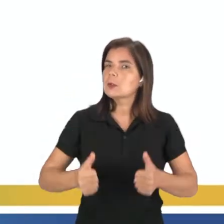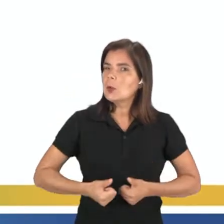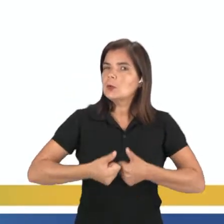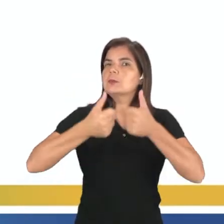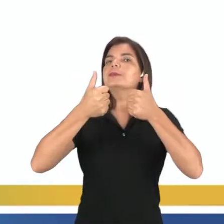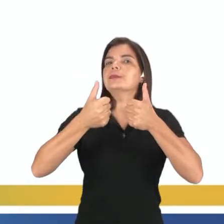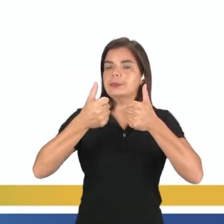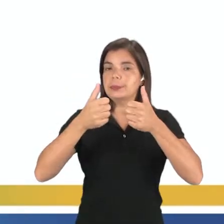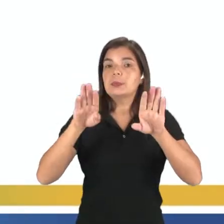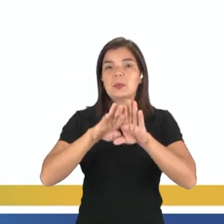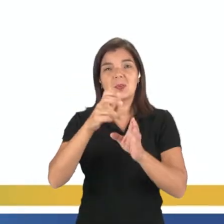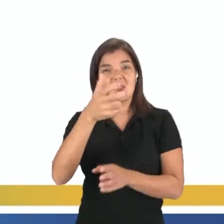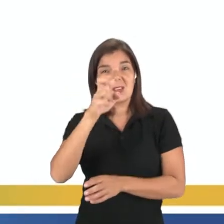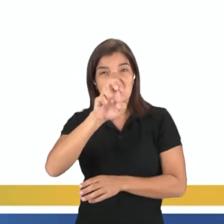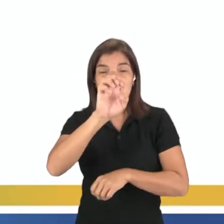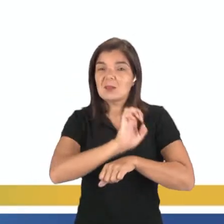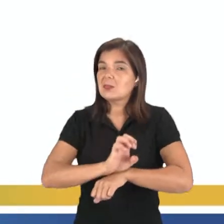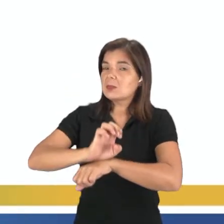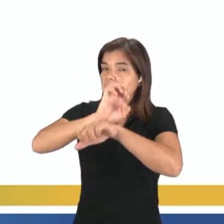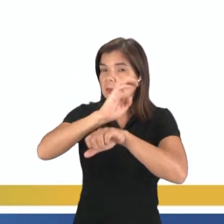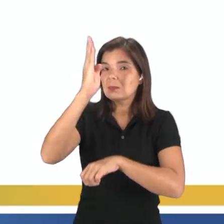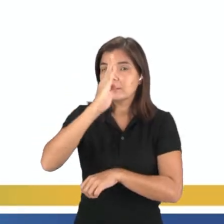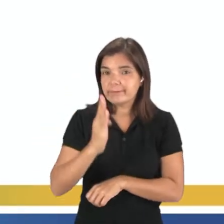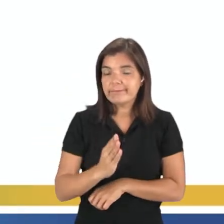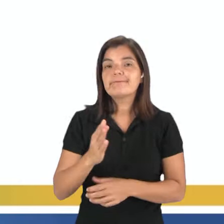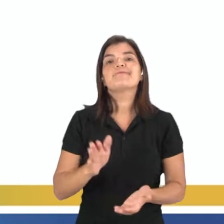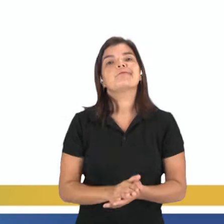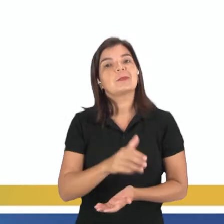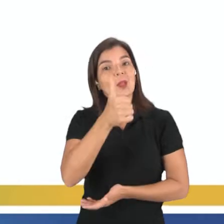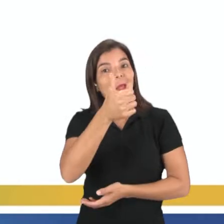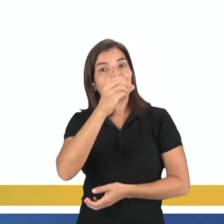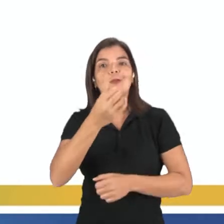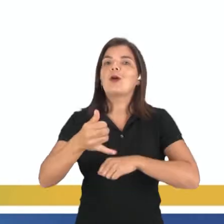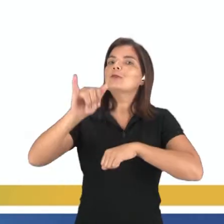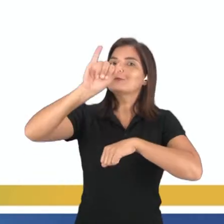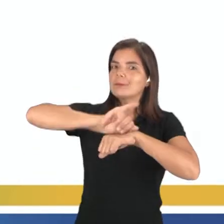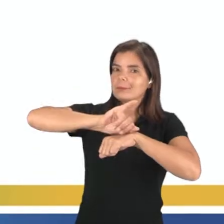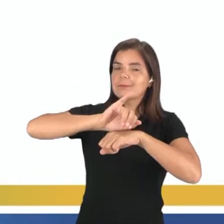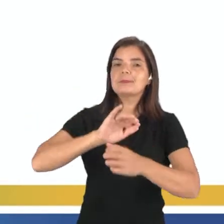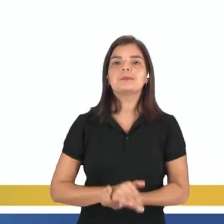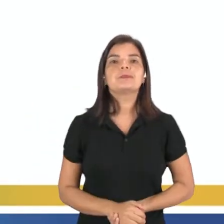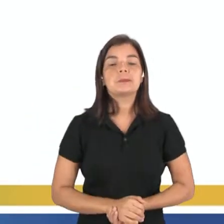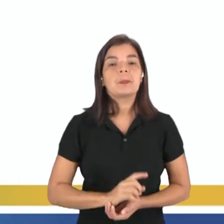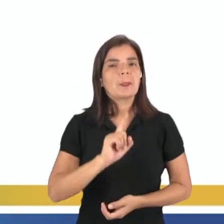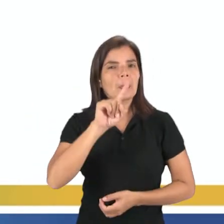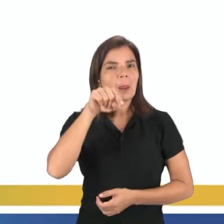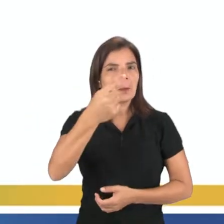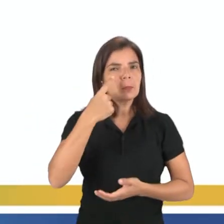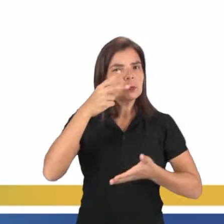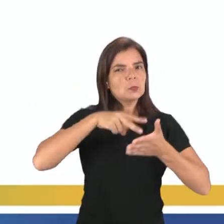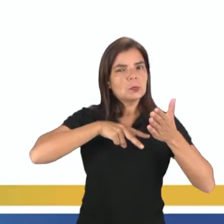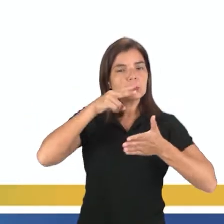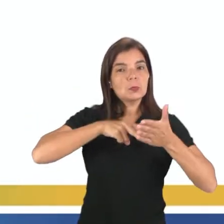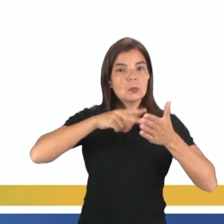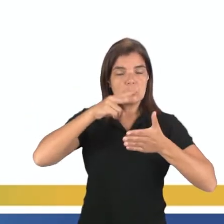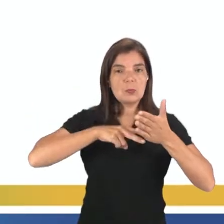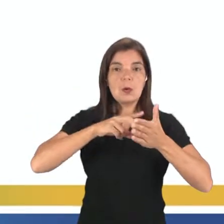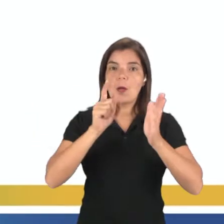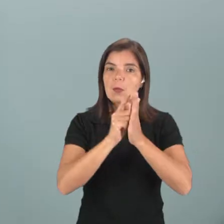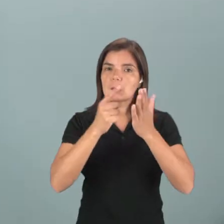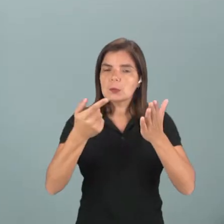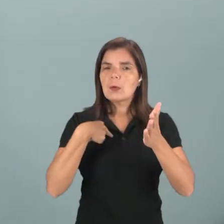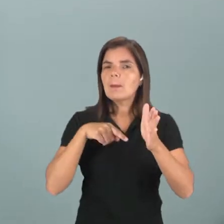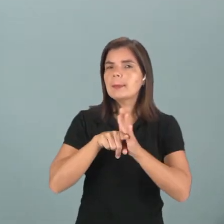em regiões de 15 estados brasileiros, incluindo 10 capitais. Então, após ler essa manchete,